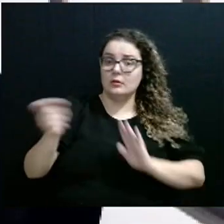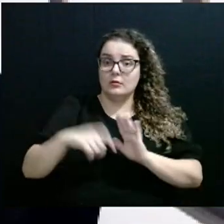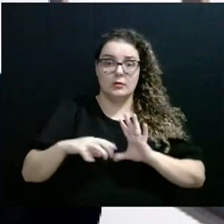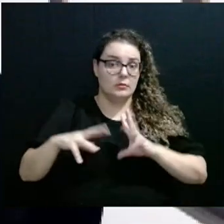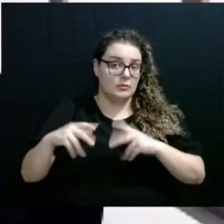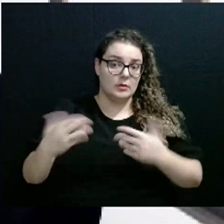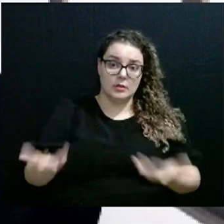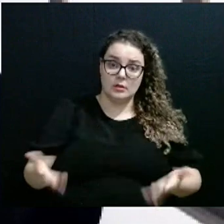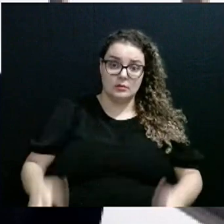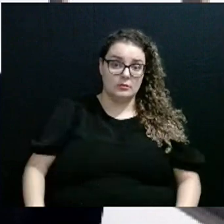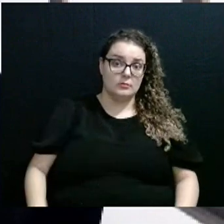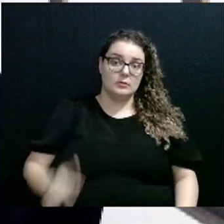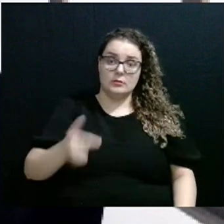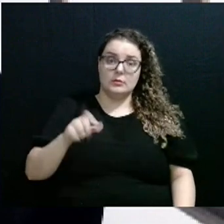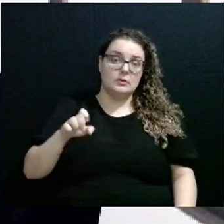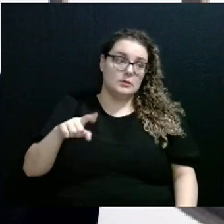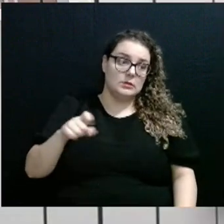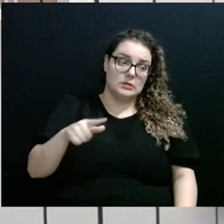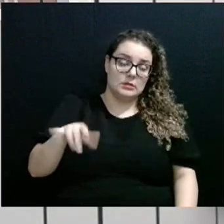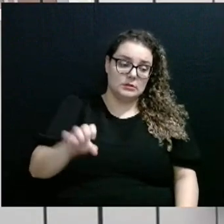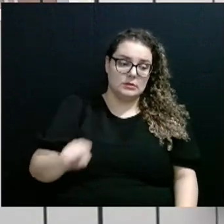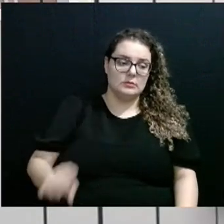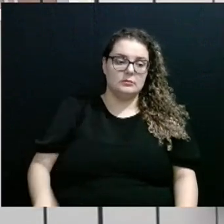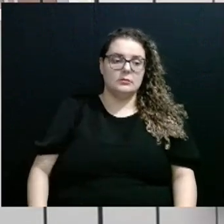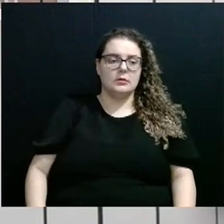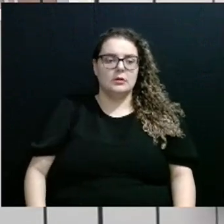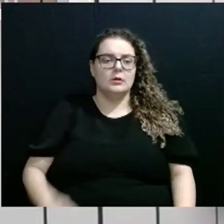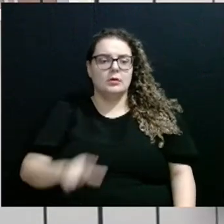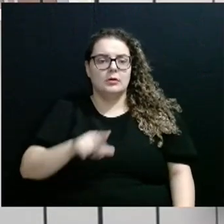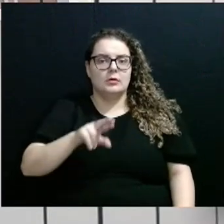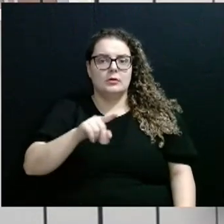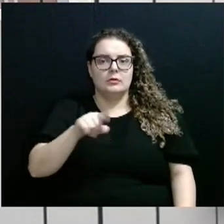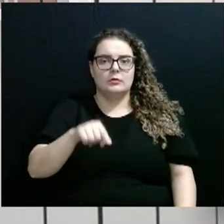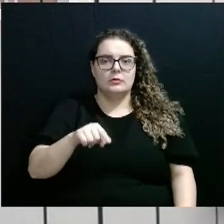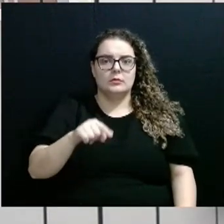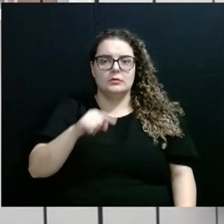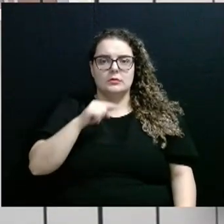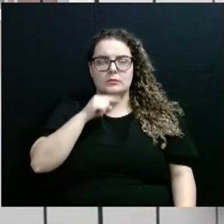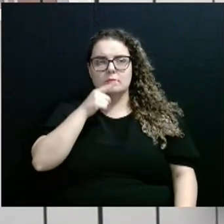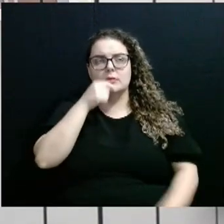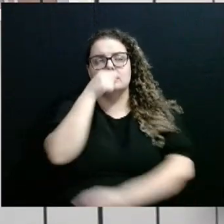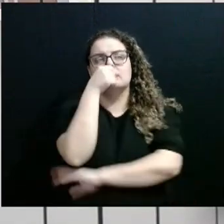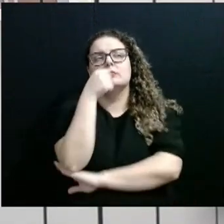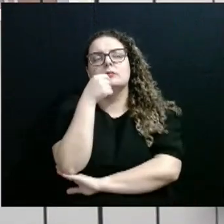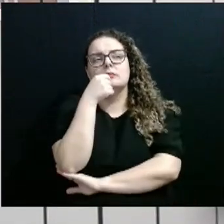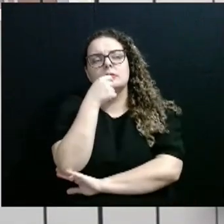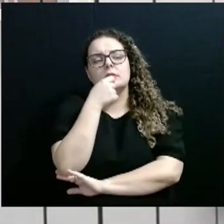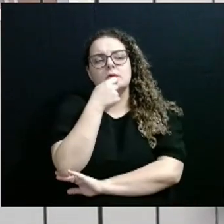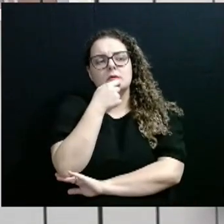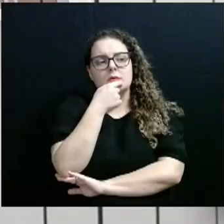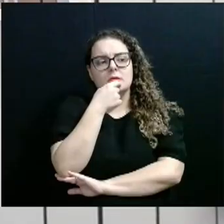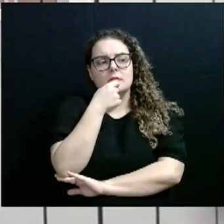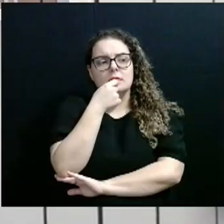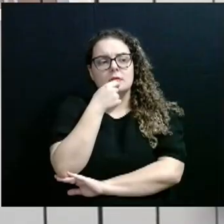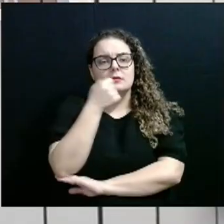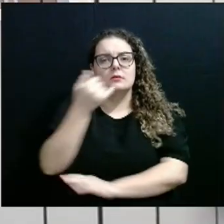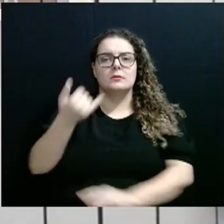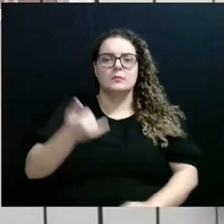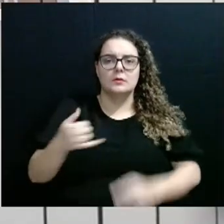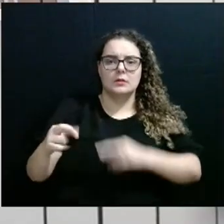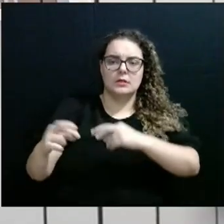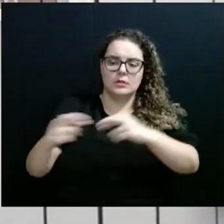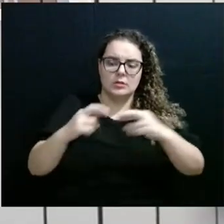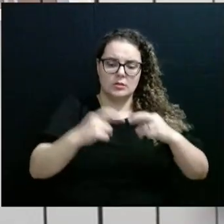exceção. Ô Luiz, só me surgiu aqui uma questão. Você falando que tem que analisar certinho essa questão